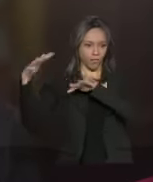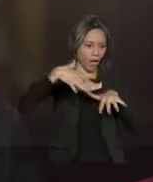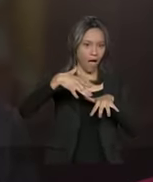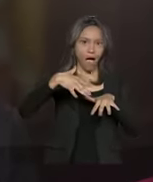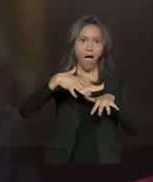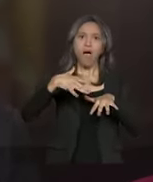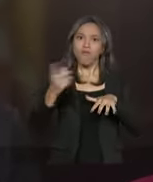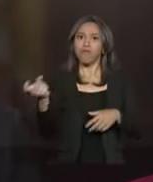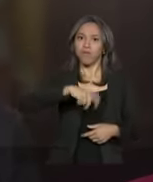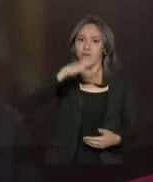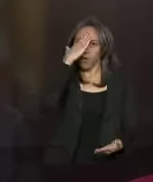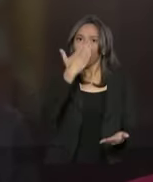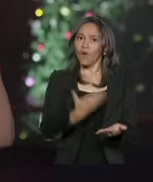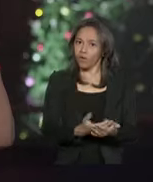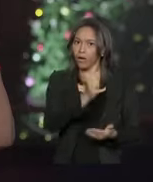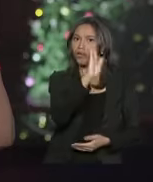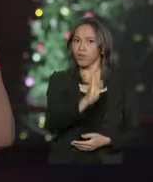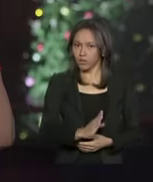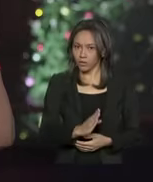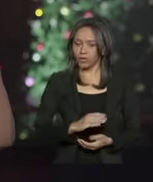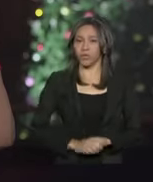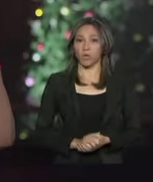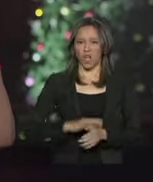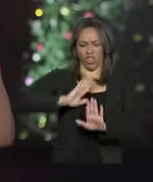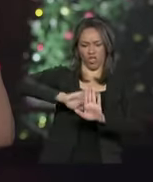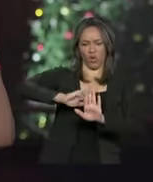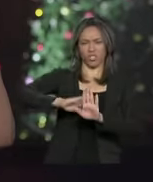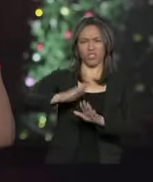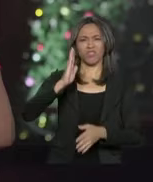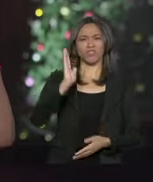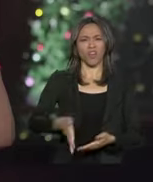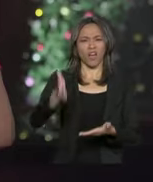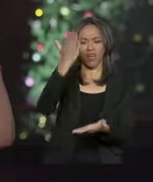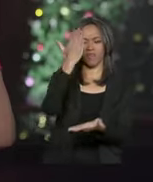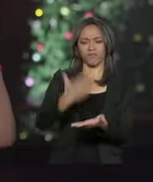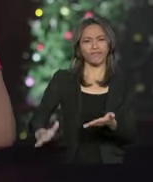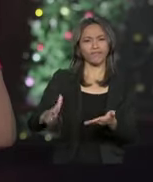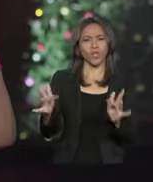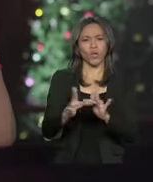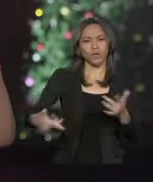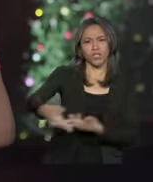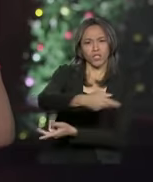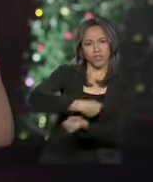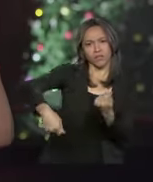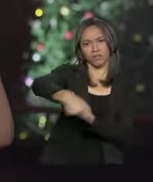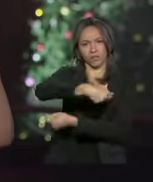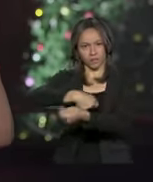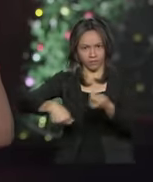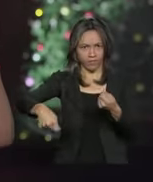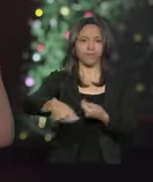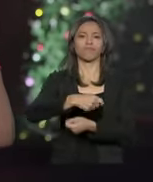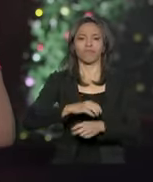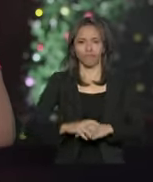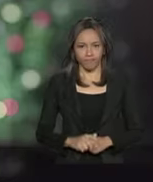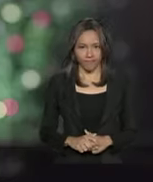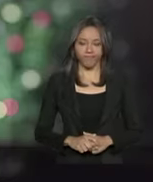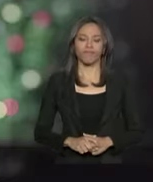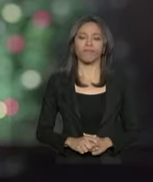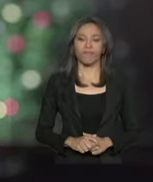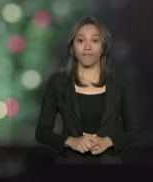a confiar no brasil o viés ideológico deixou de existir em nossas relações comerciais